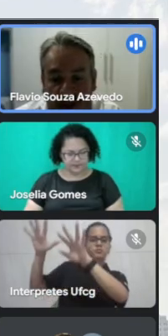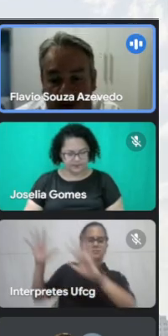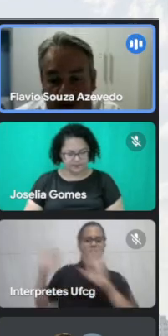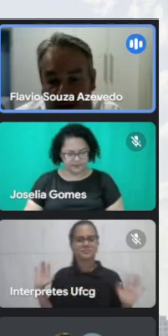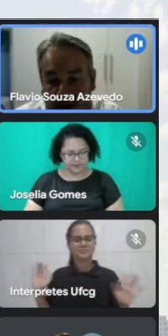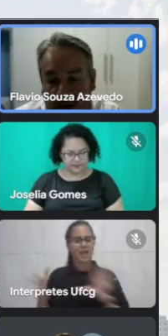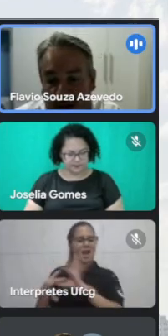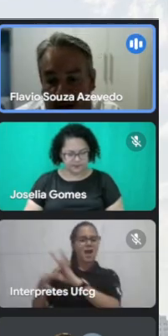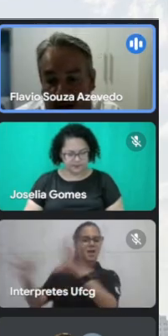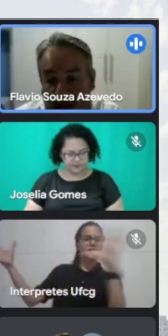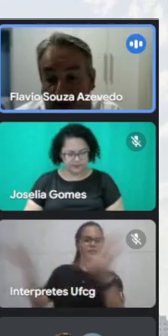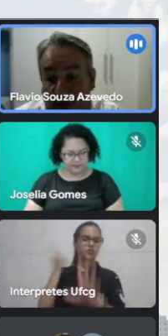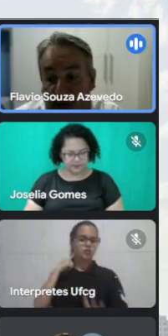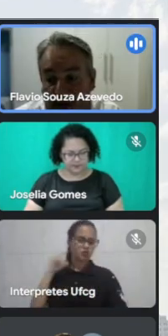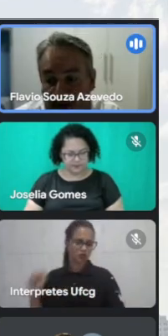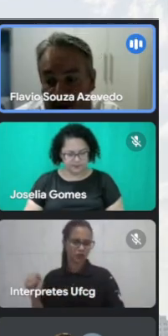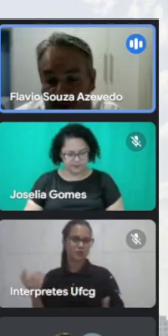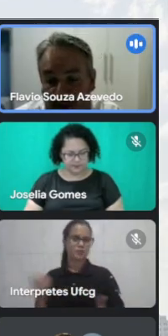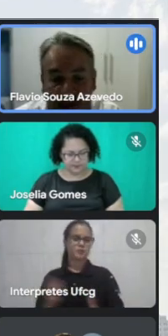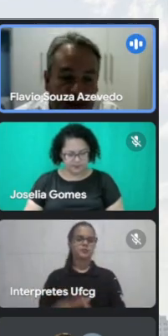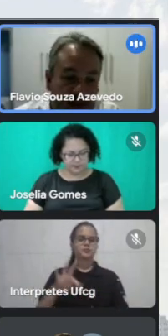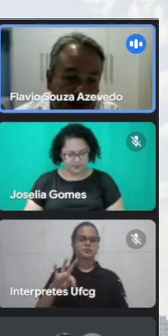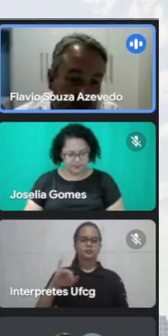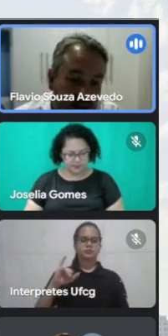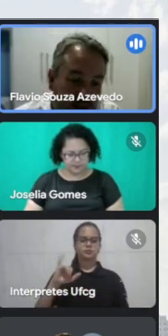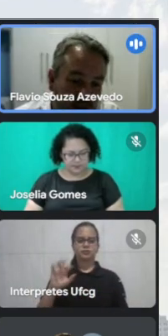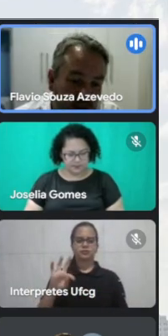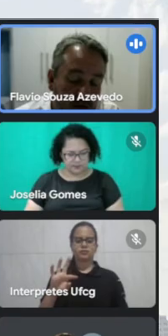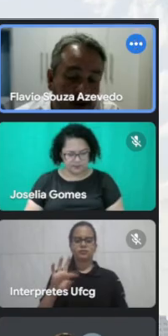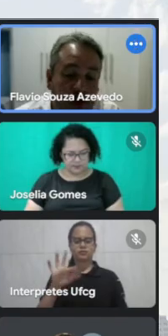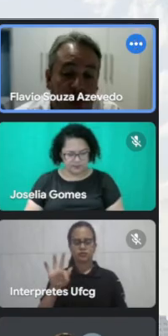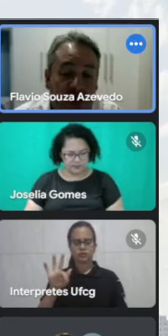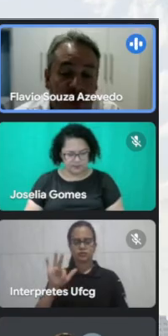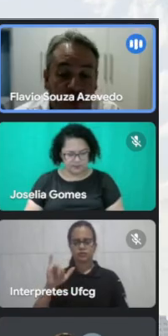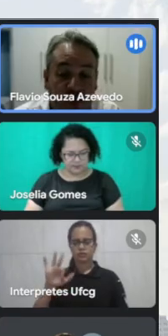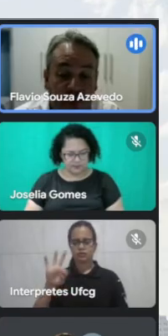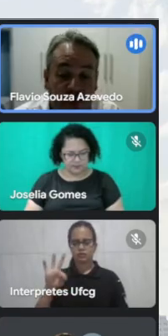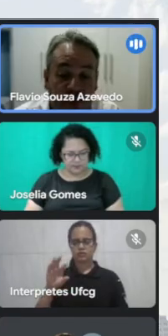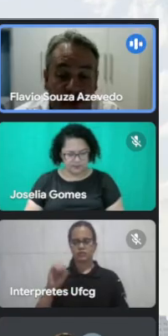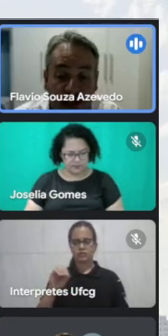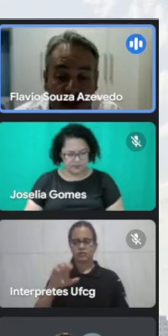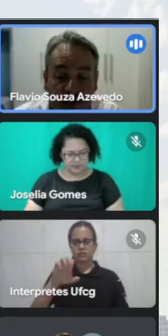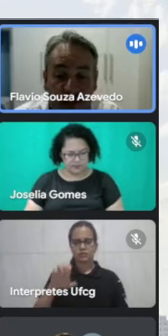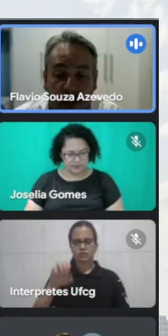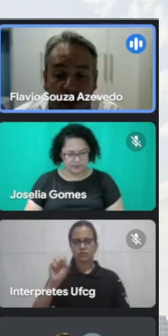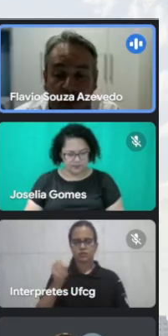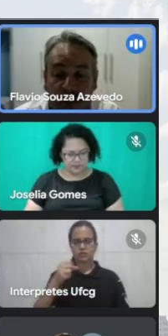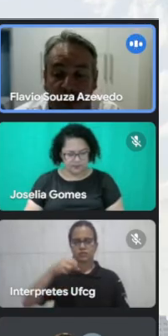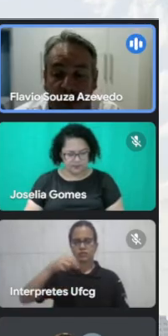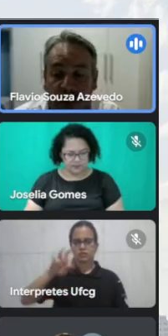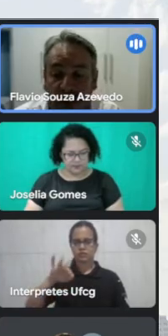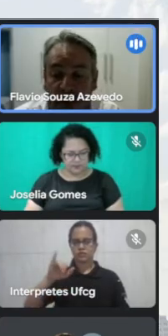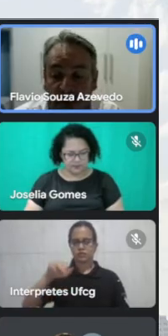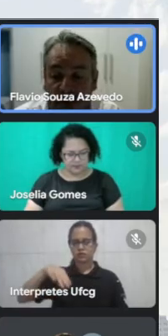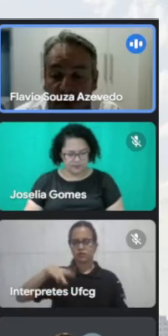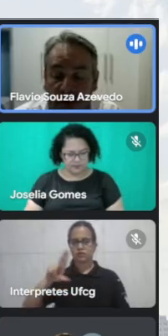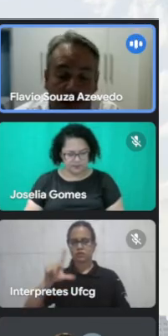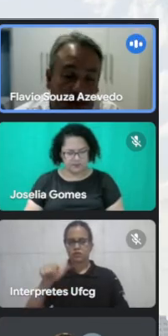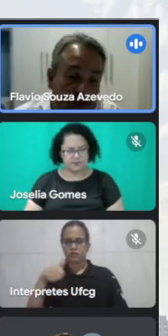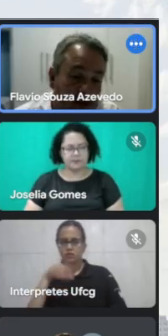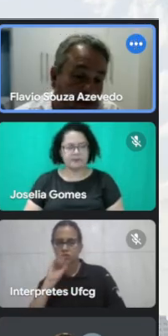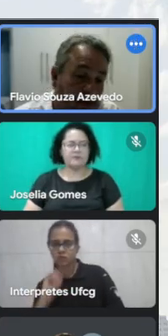qual os micro-organismos associados e o beneficiado pela presença vegetal estão envolvidos direto ou indiretamente na degradação